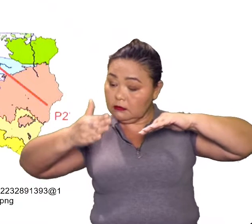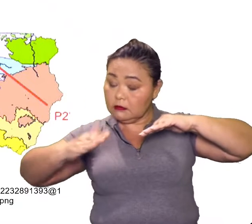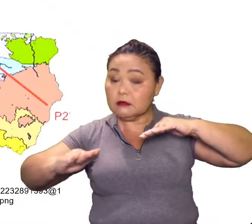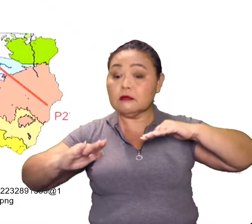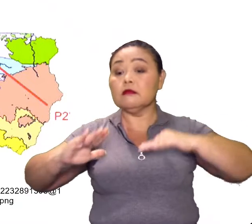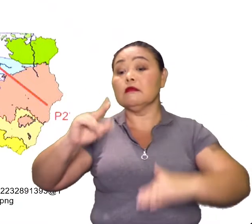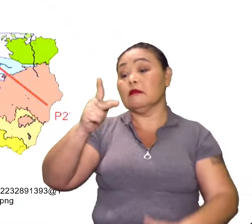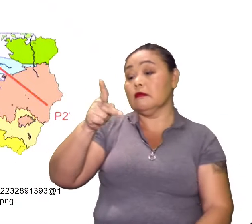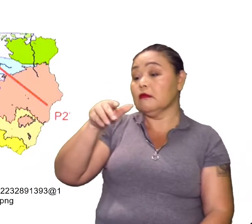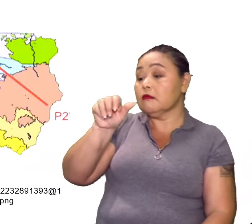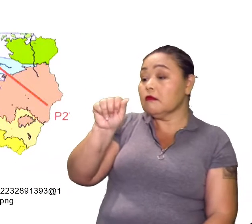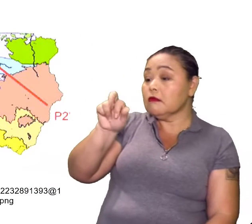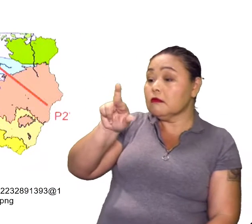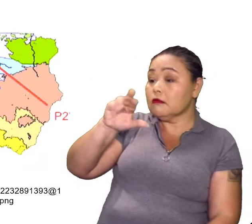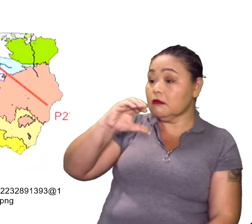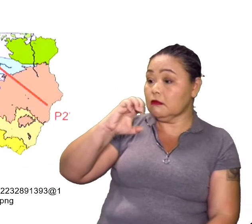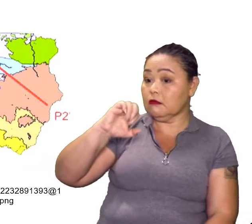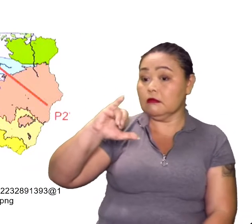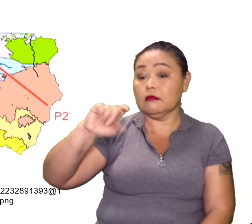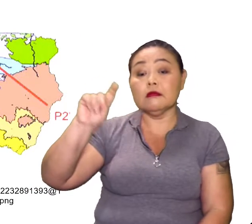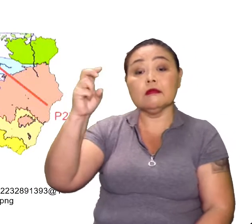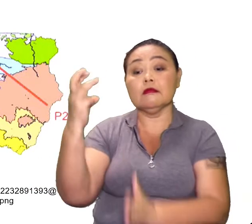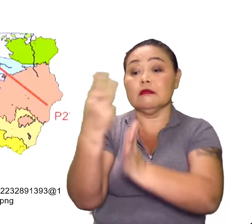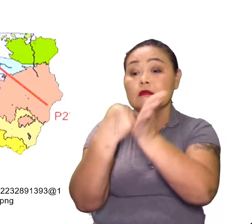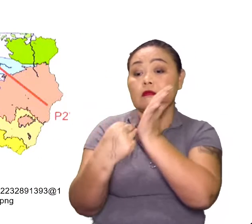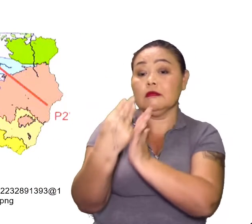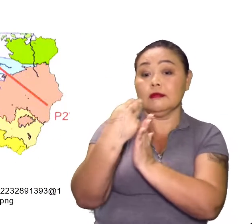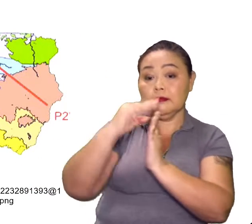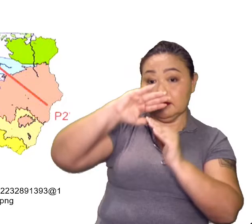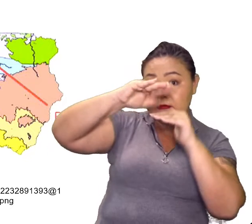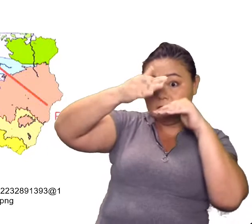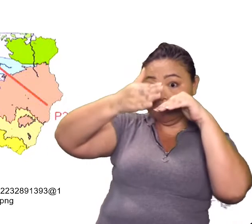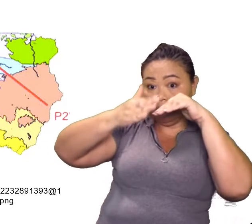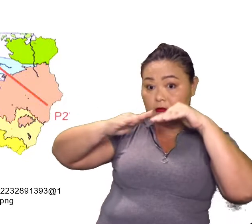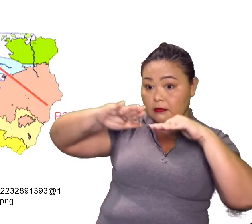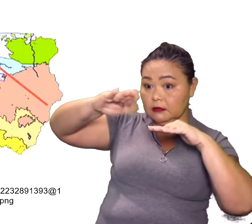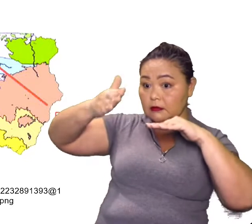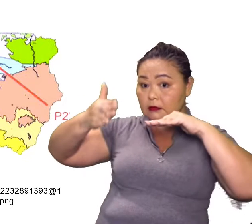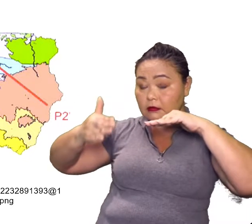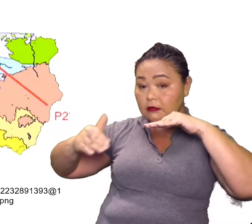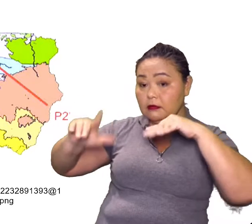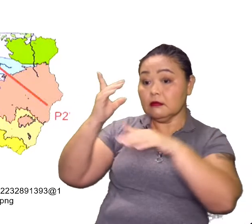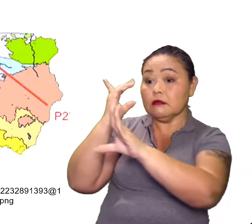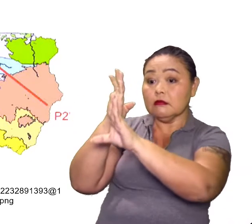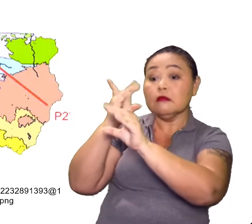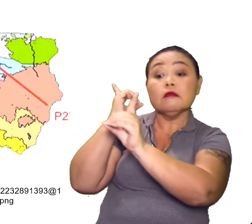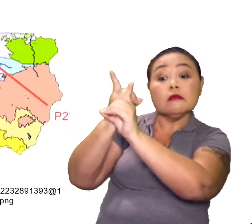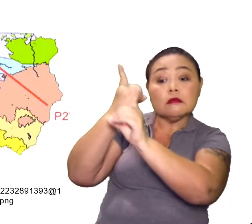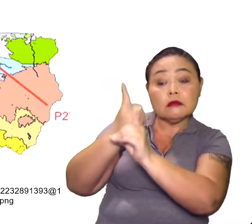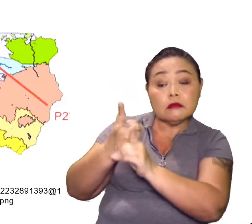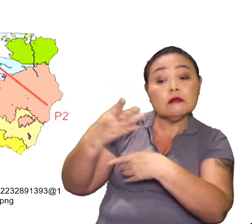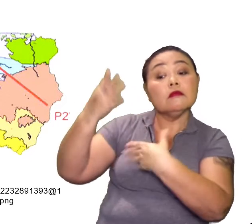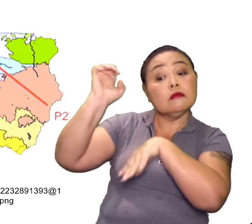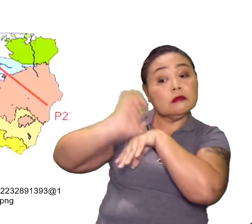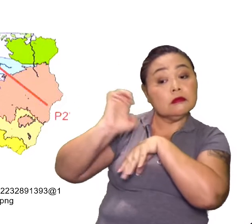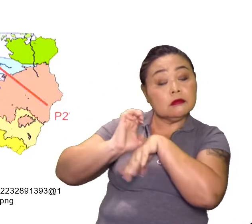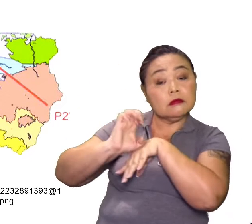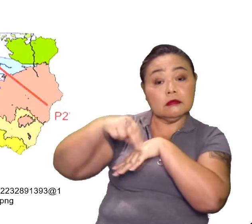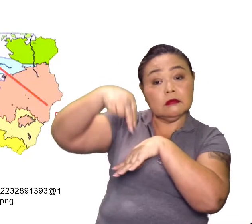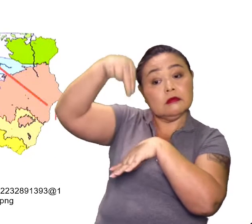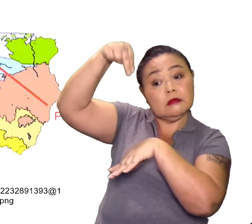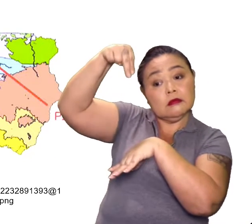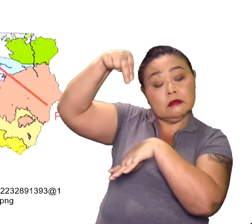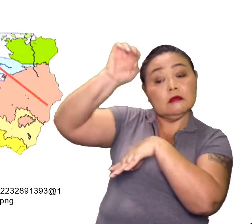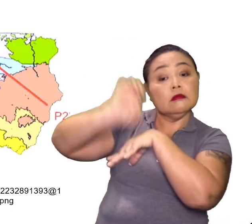o estado possui, vocês estão visualizando aí, essas são as formas de relevo que nós encontramos no estado. Percebam que ao norte